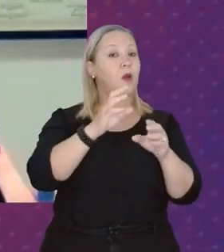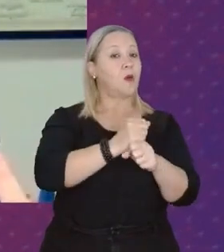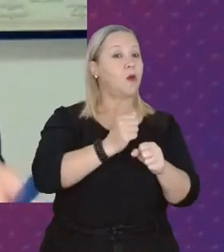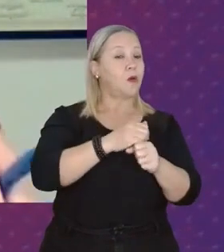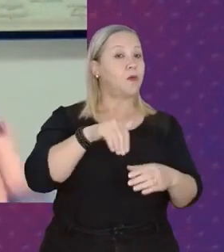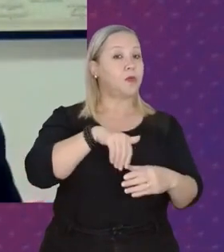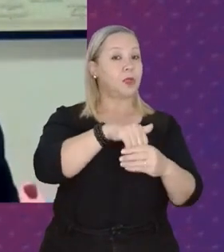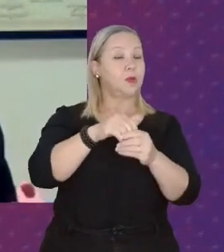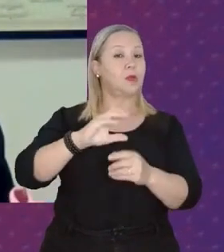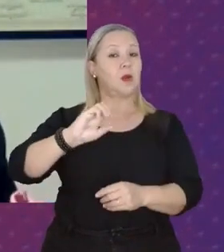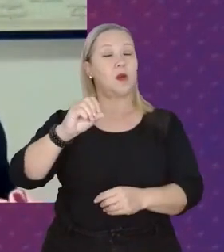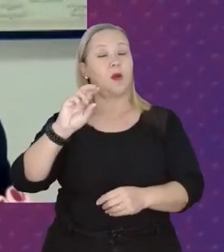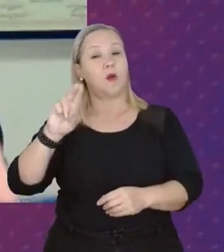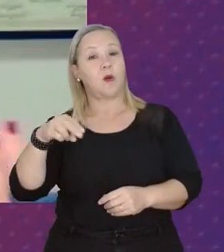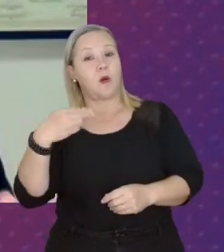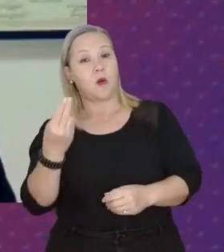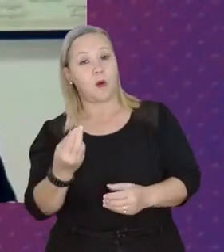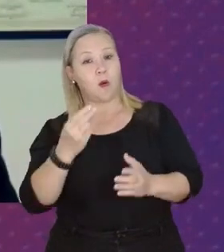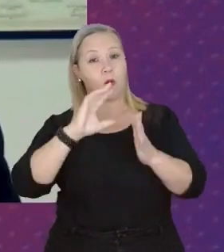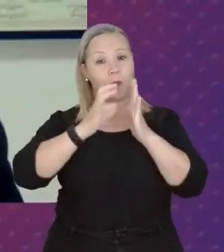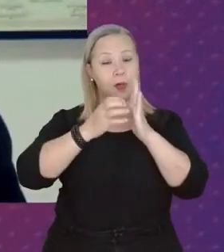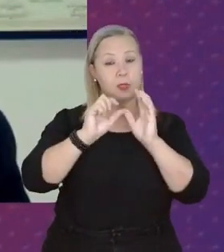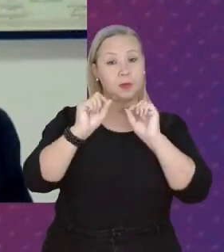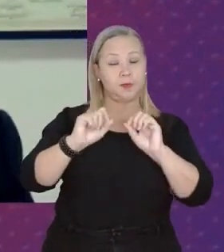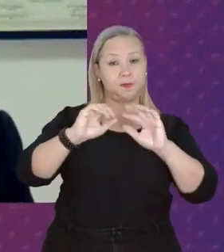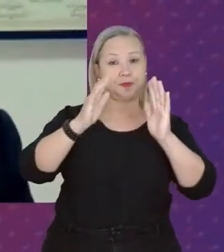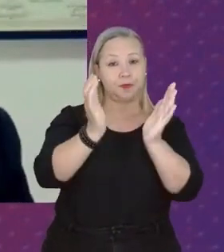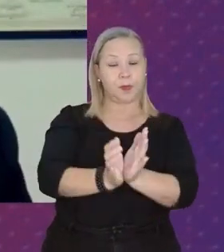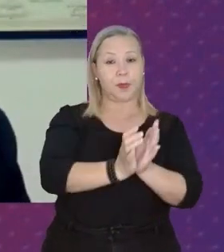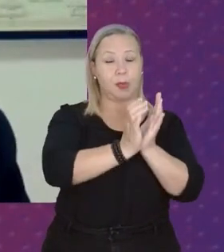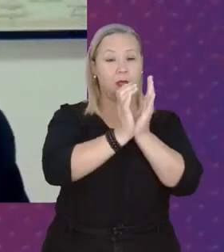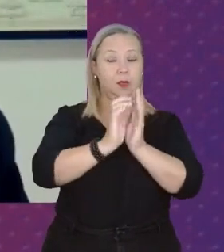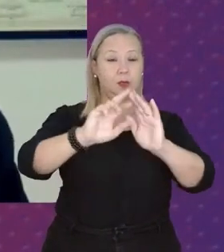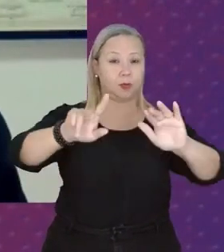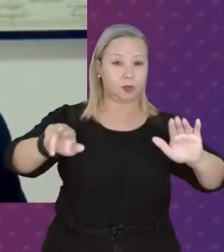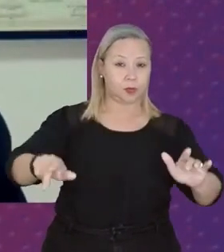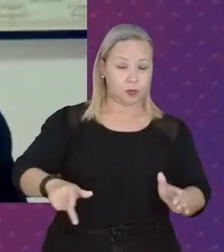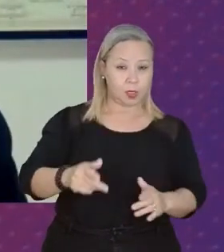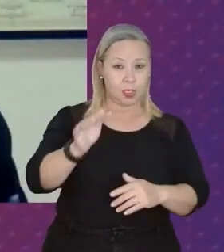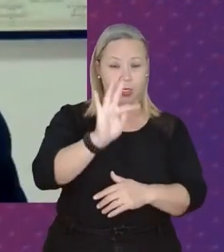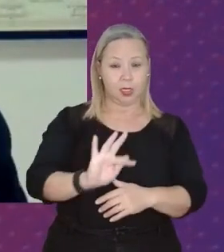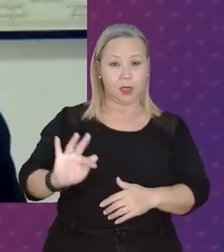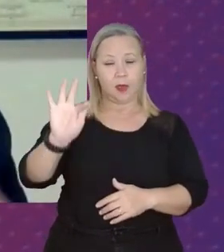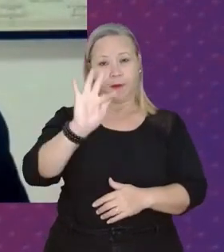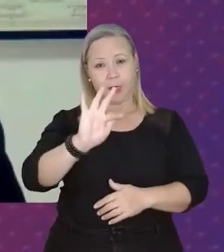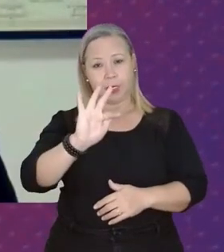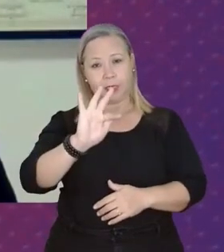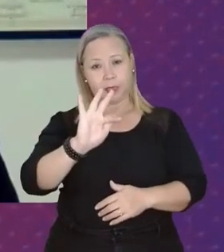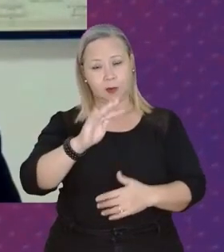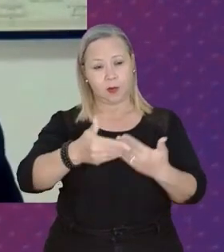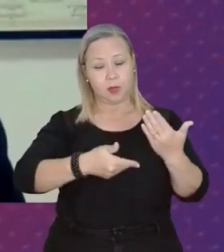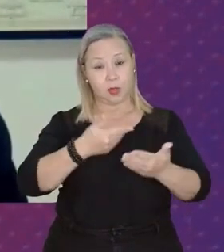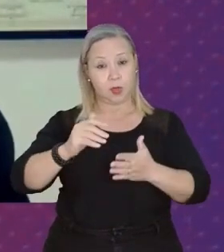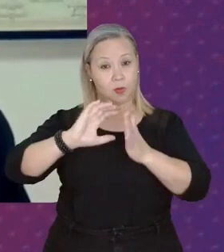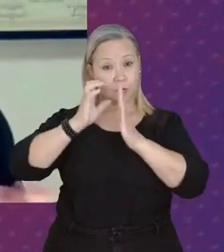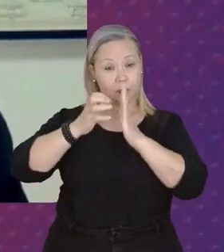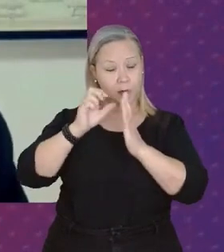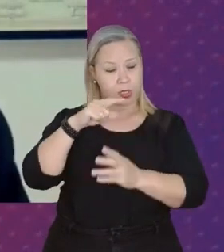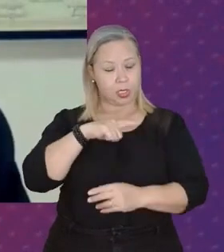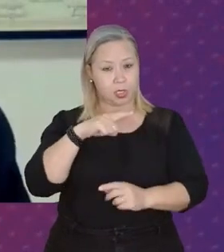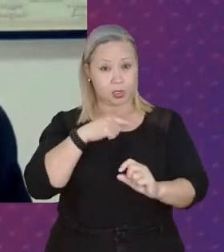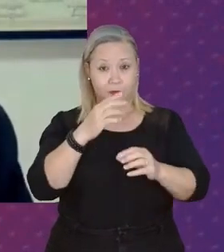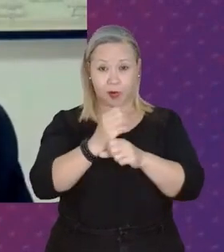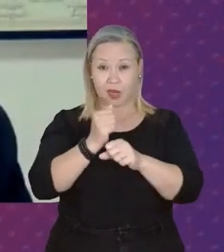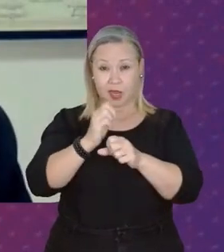fundo partidário, entre os partidos da federação, né? E um partido tiver as